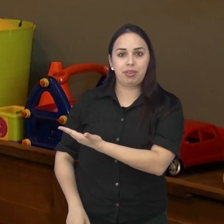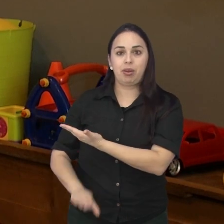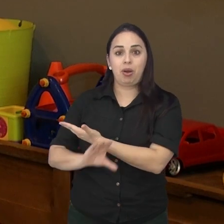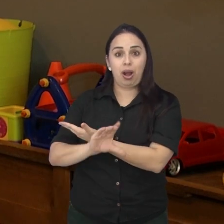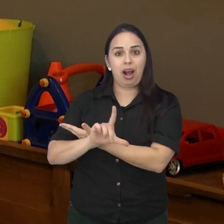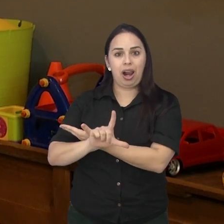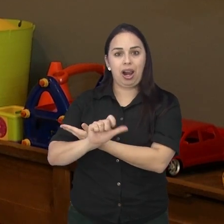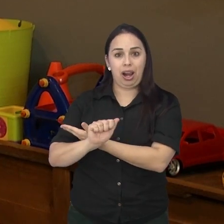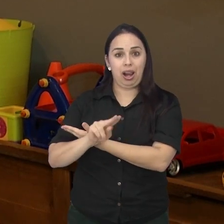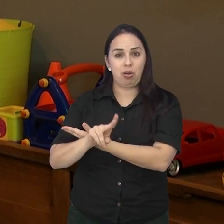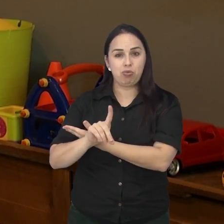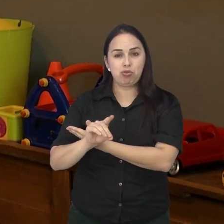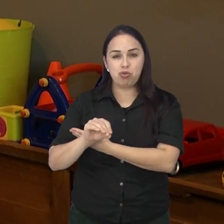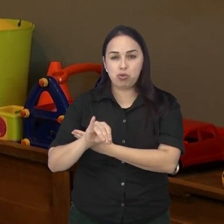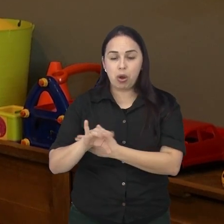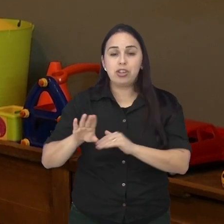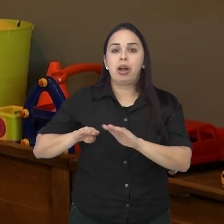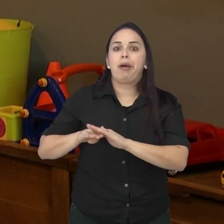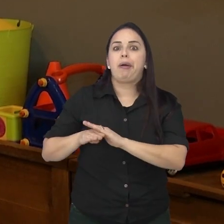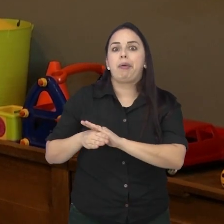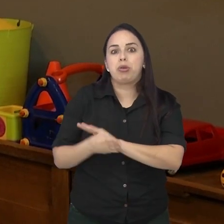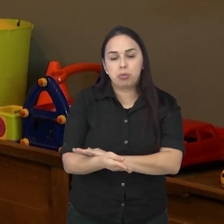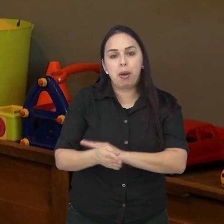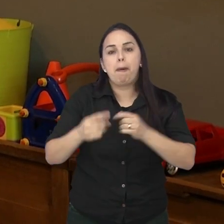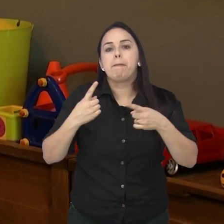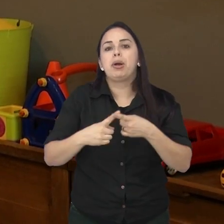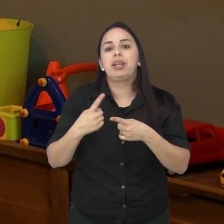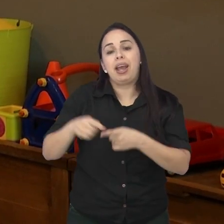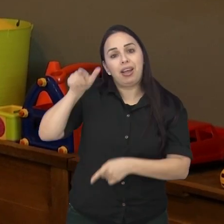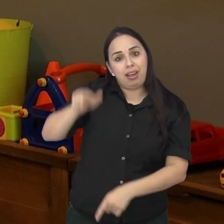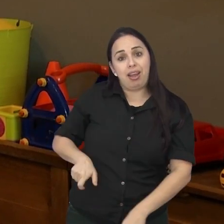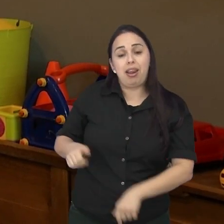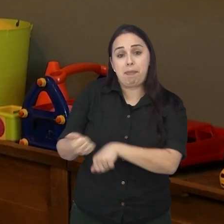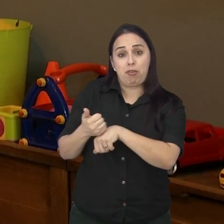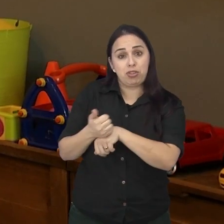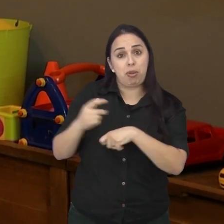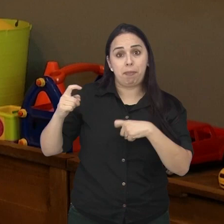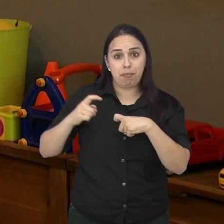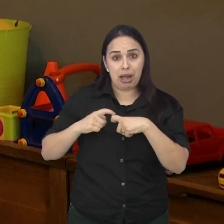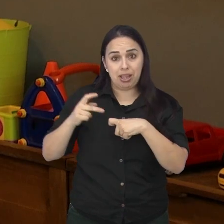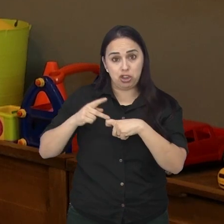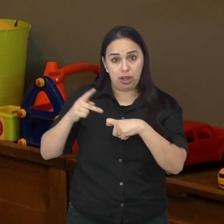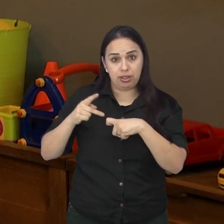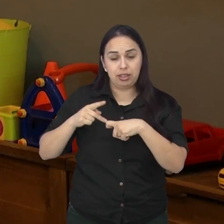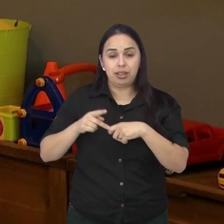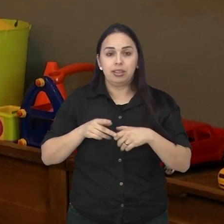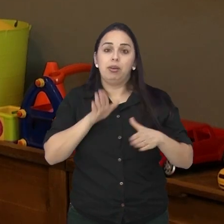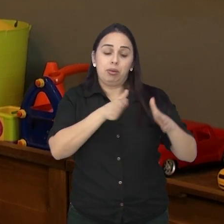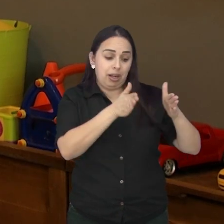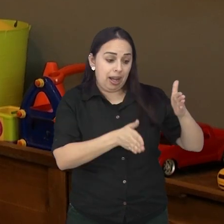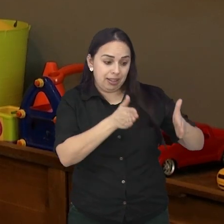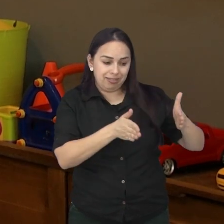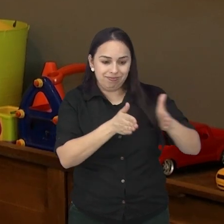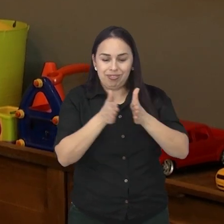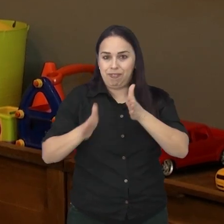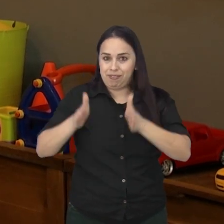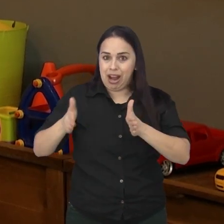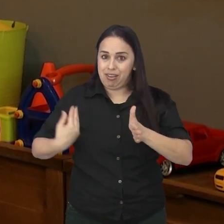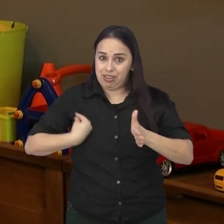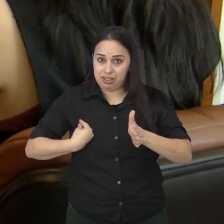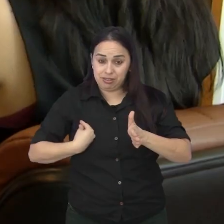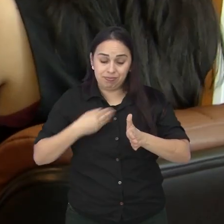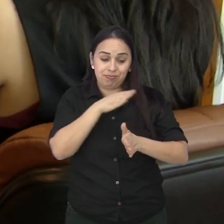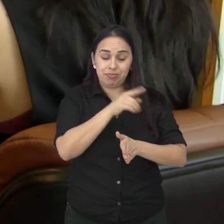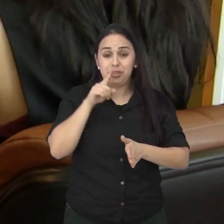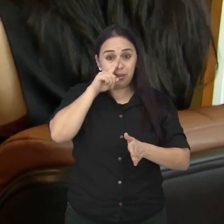infelizmente, está acostumado com situações do tipo, por ser pediatra. Ele afirma que cada fase da vida oferece um risco em